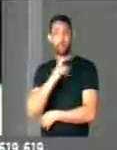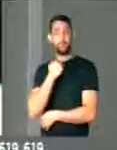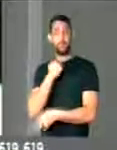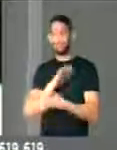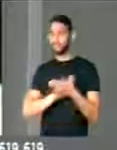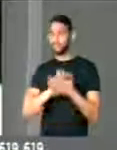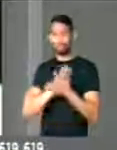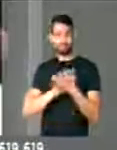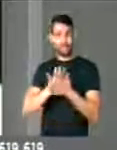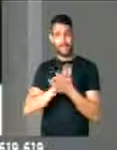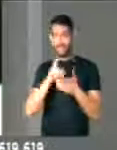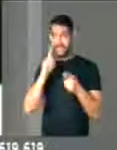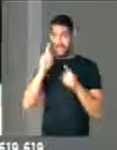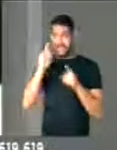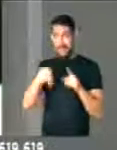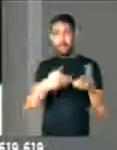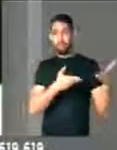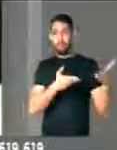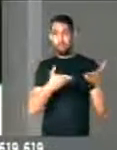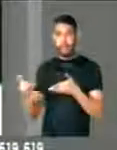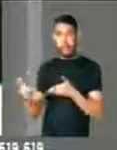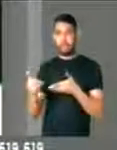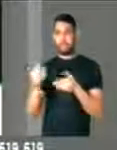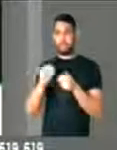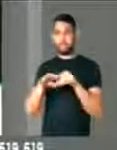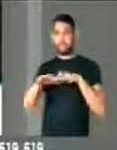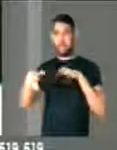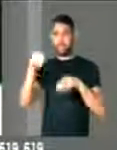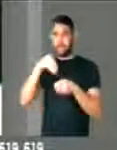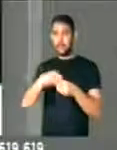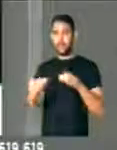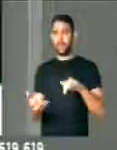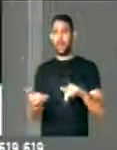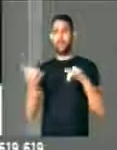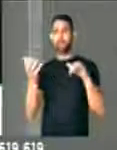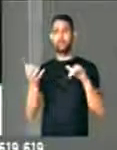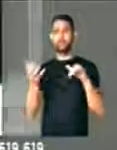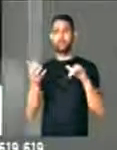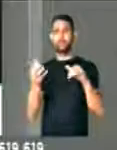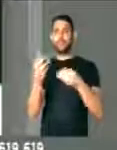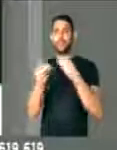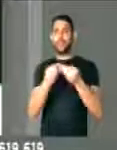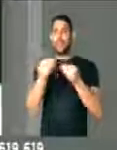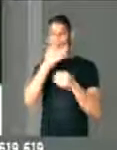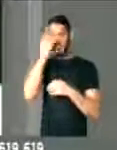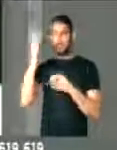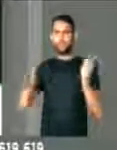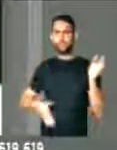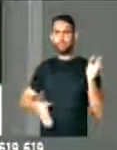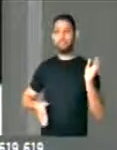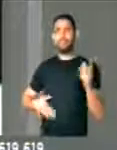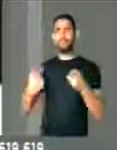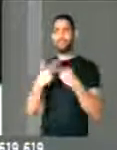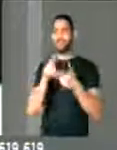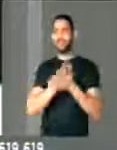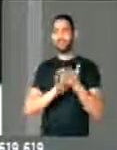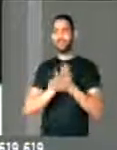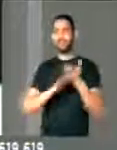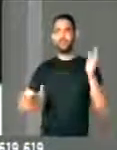podem ser recebidos no Congresso Nacional como criminosos, porque eles não